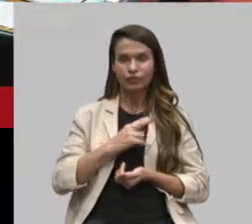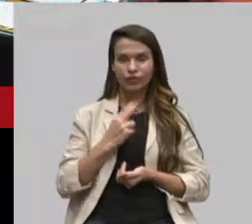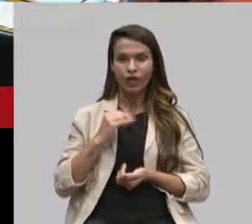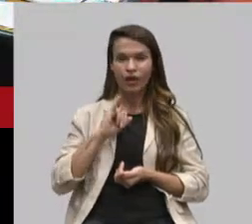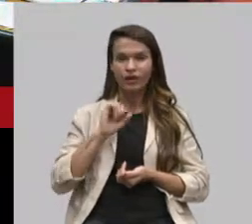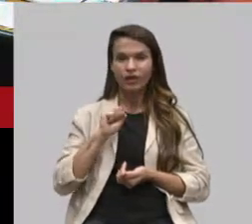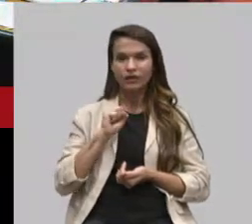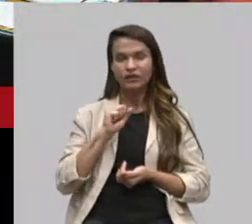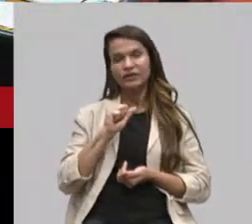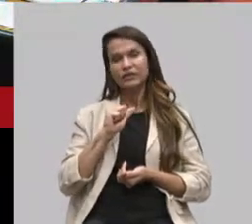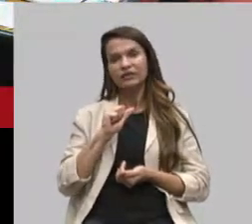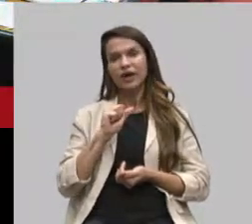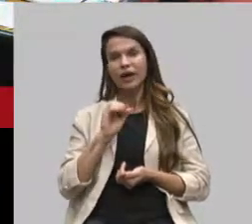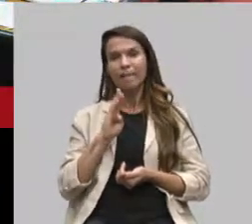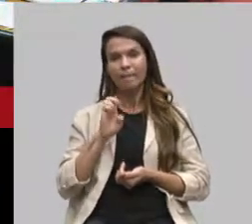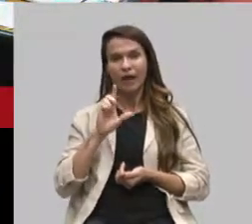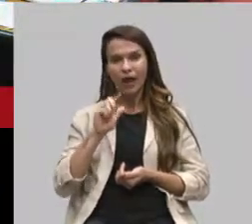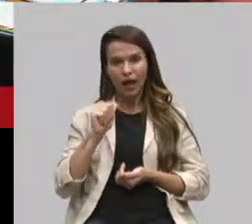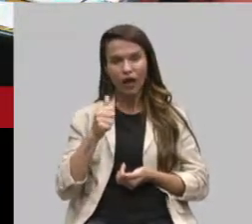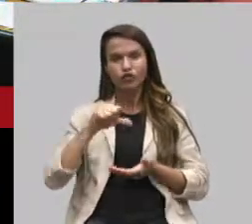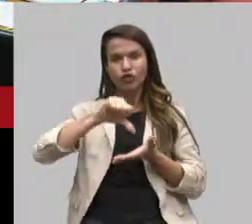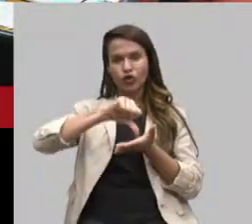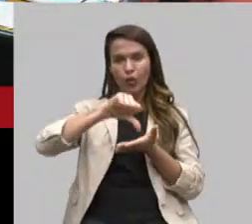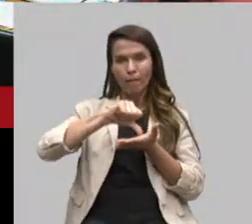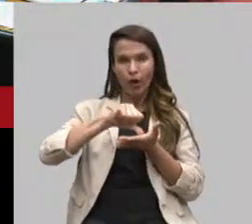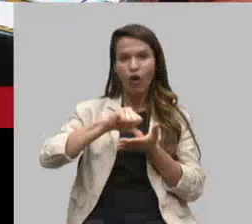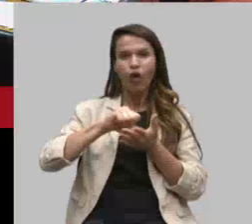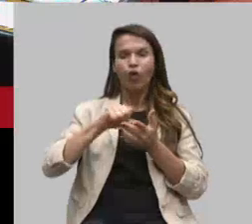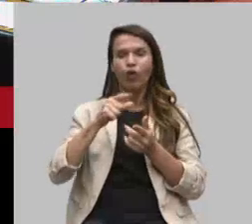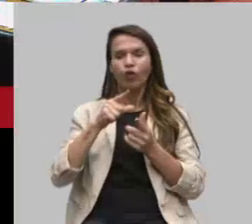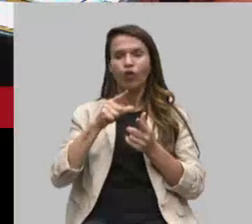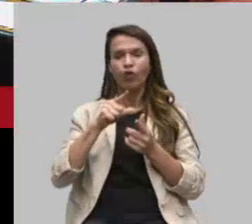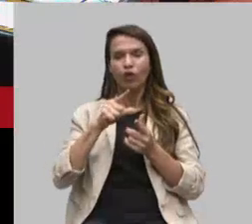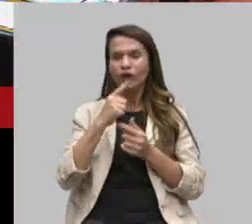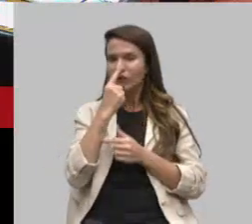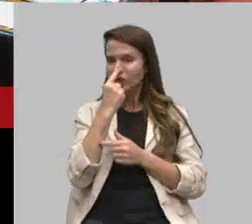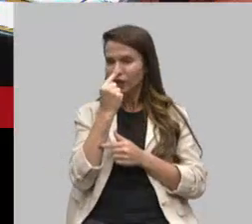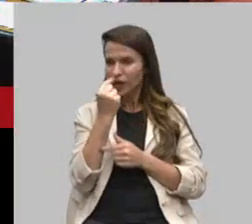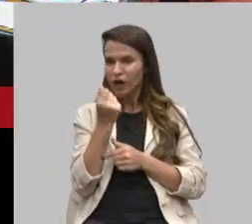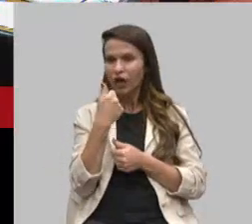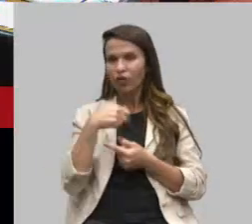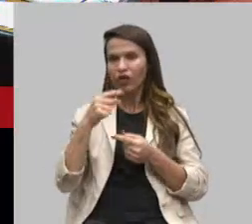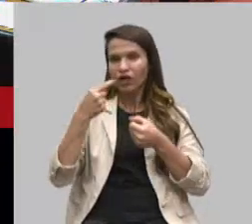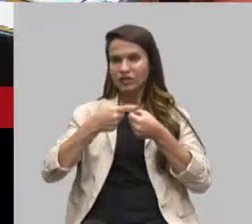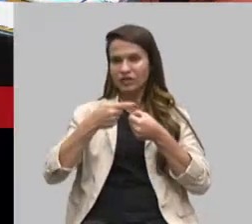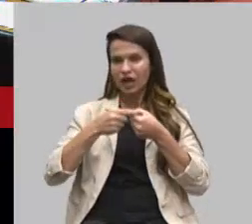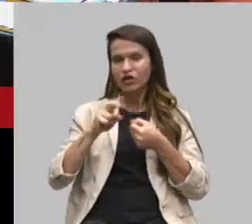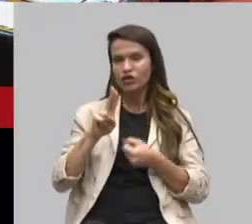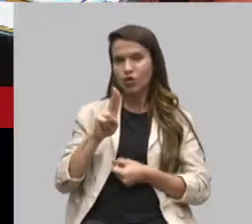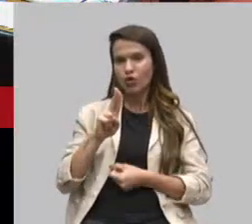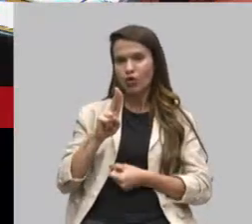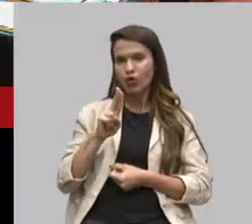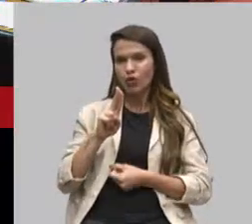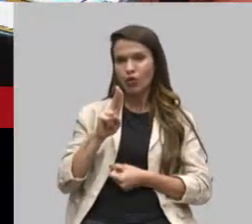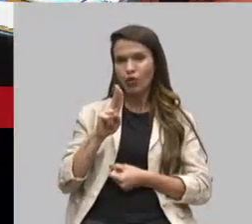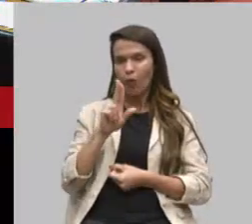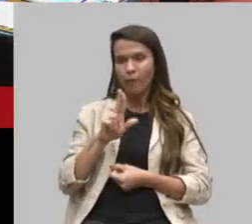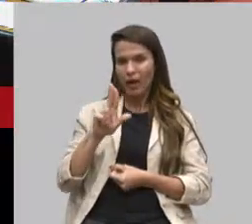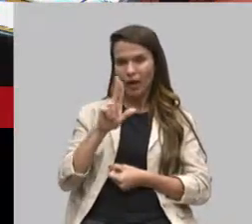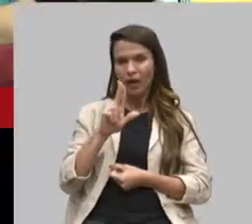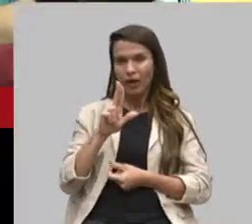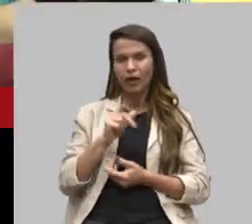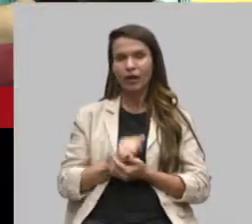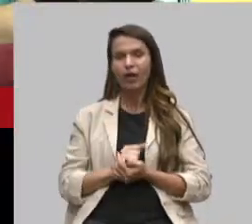Fernandes Sou do Polo triângulo da cidade de Uberaba e eu já me senti contemplada então eu vou só